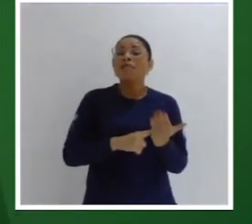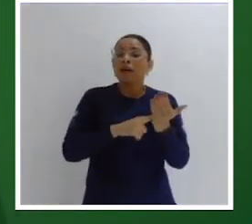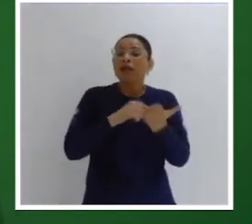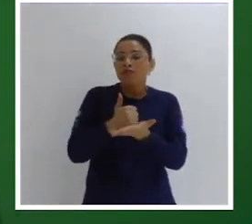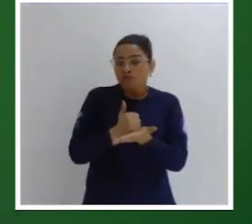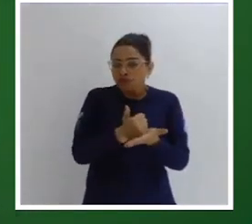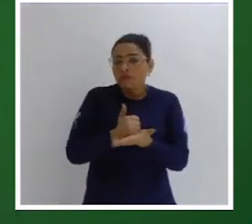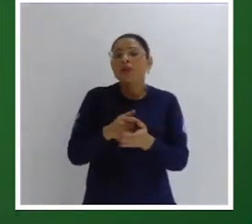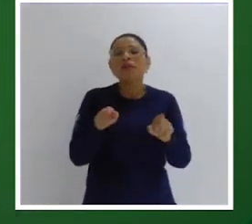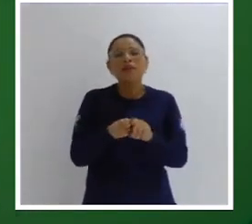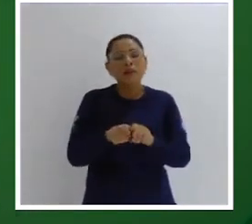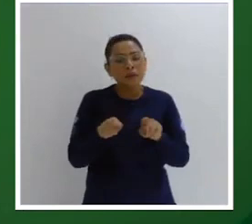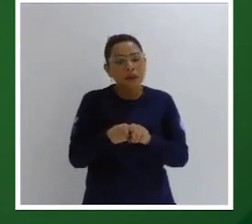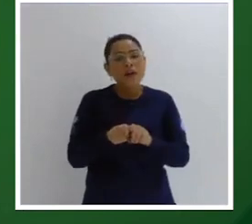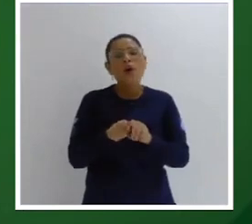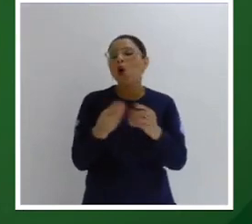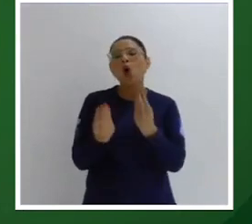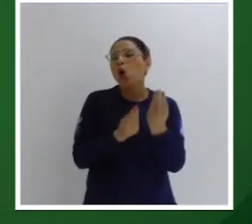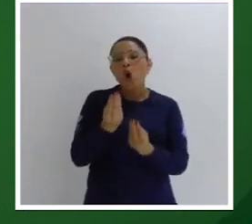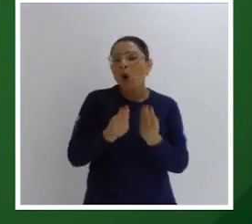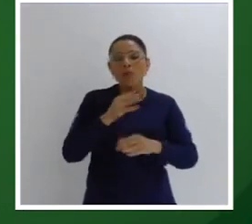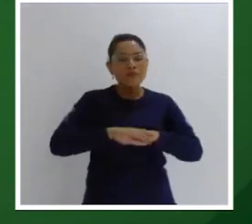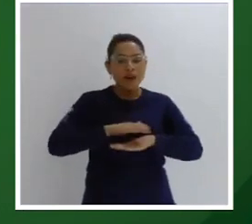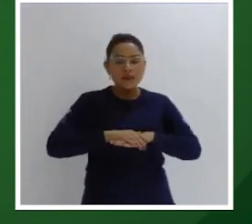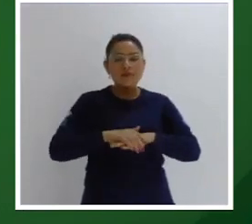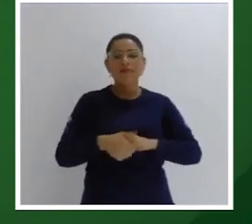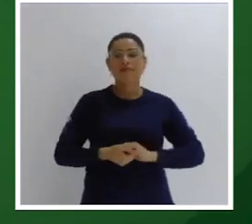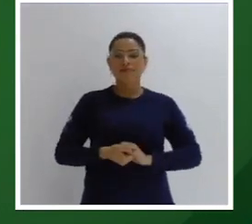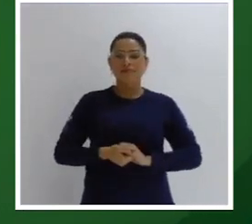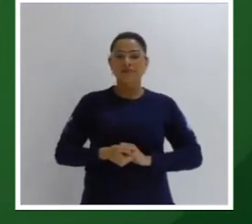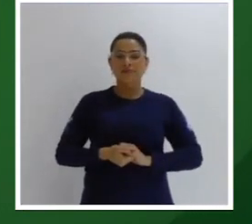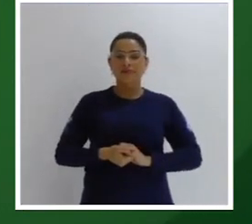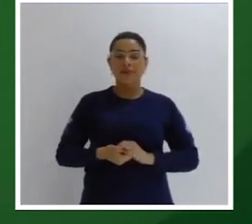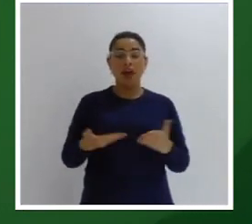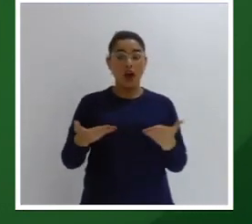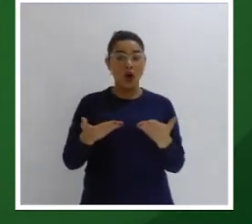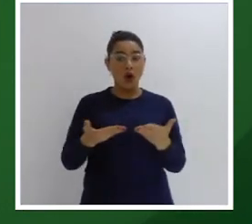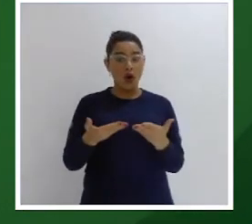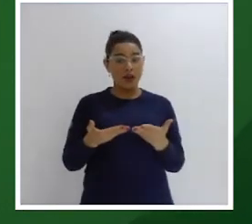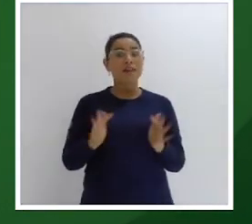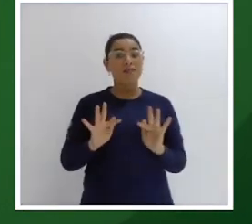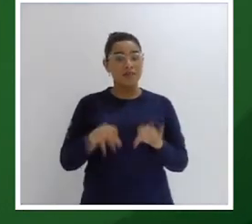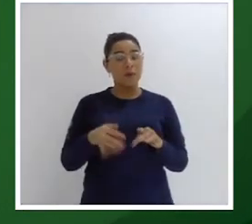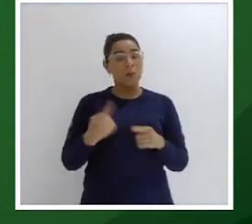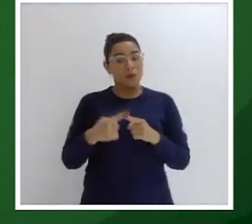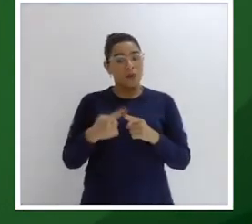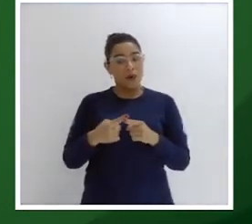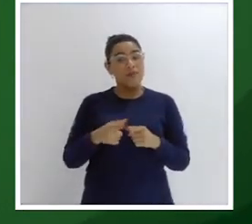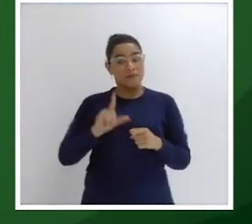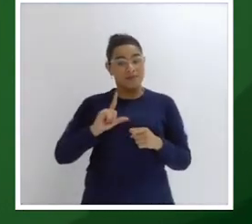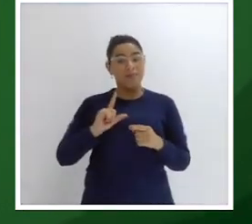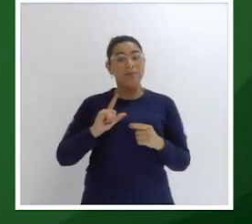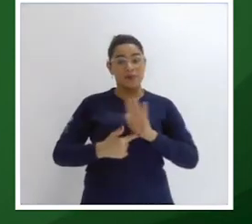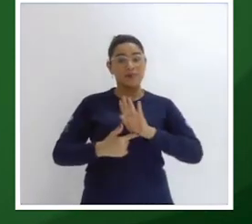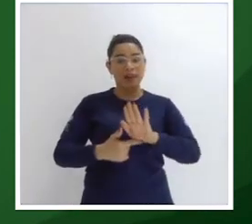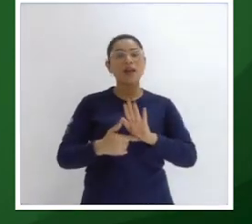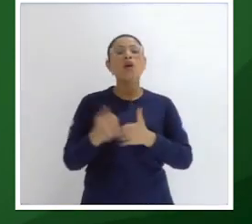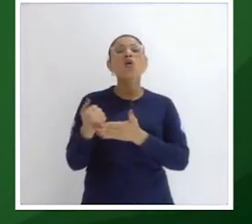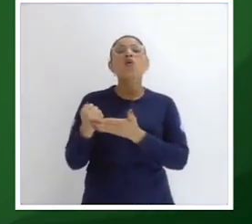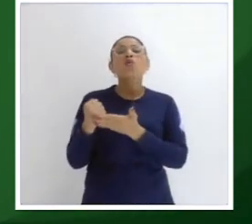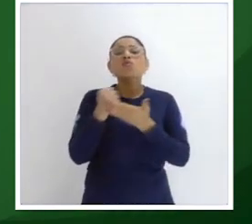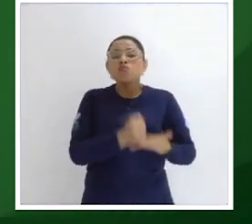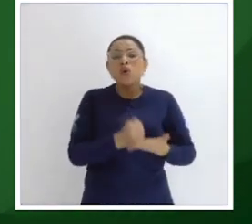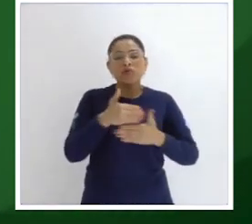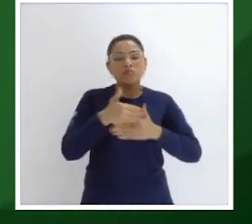e as suas funcionalidades indo agora para o encerramento que eu já me Adiantei ali eu só trouxe